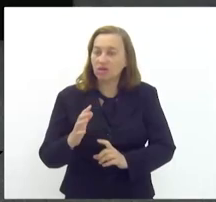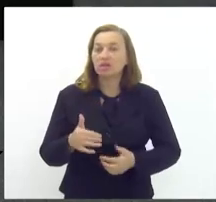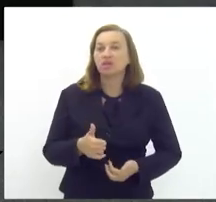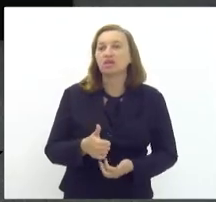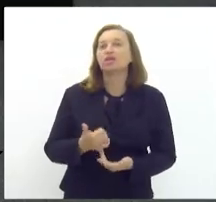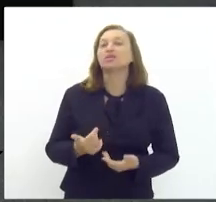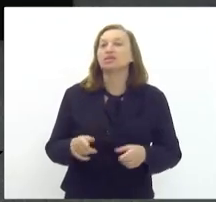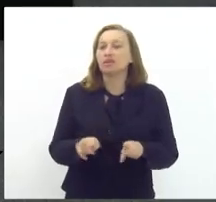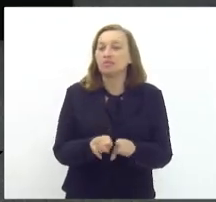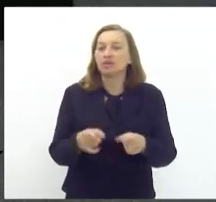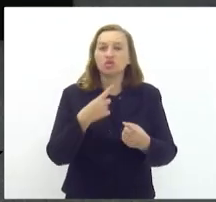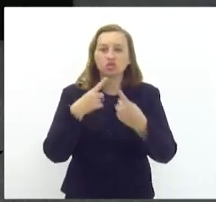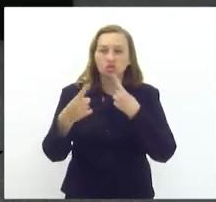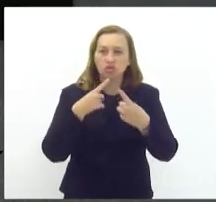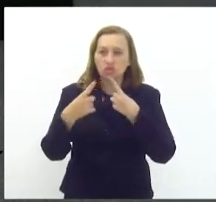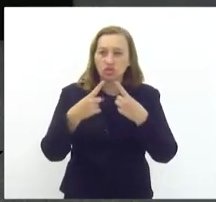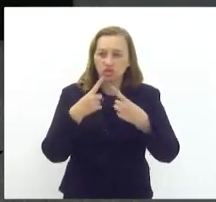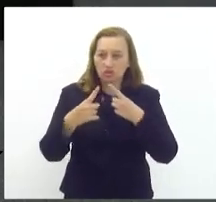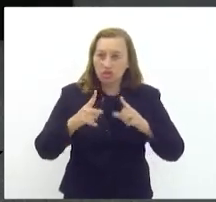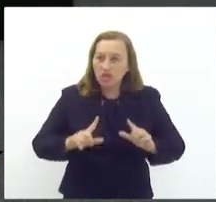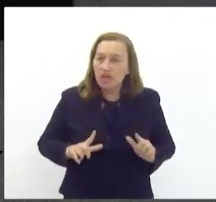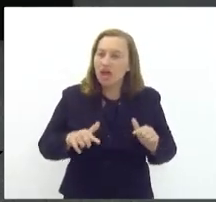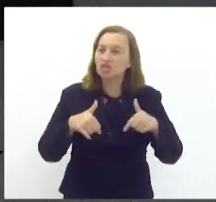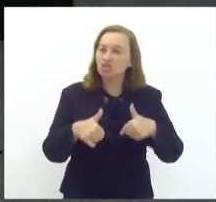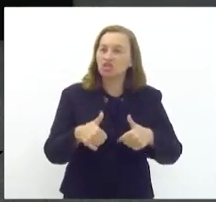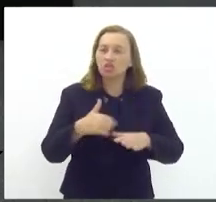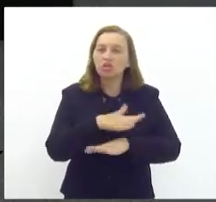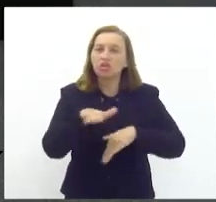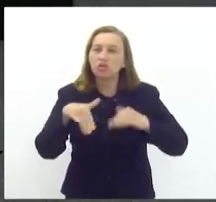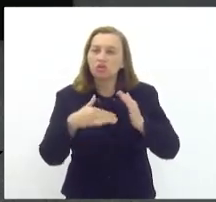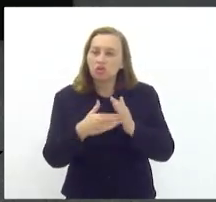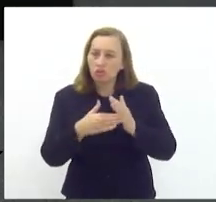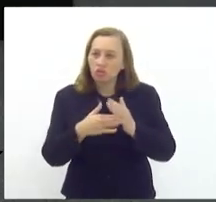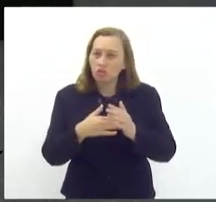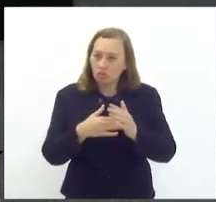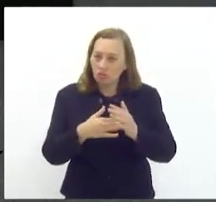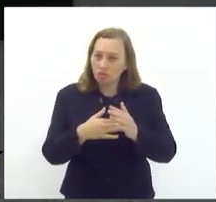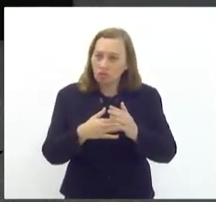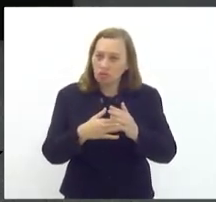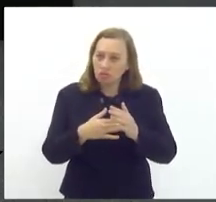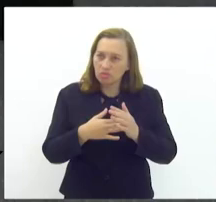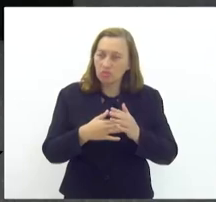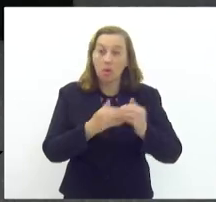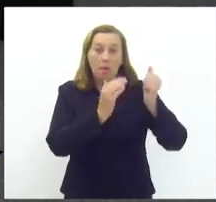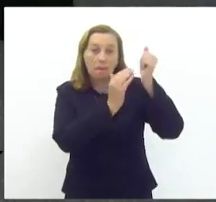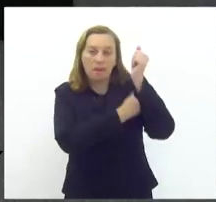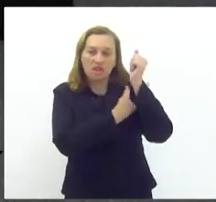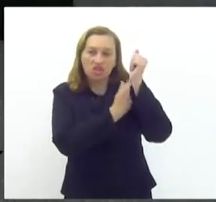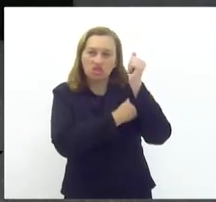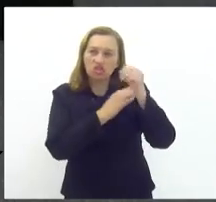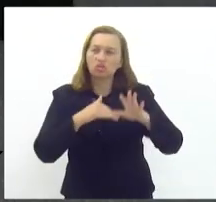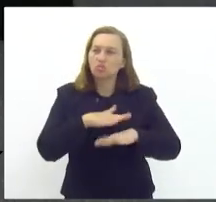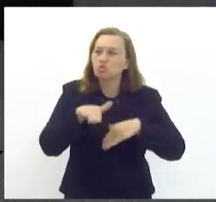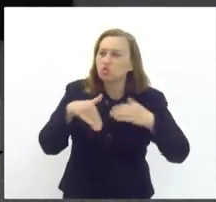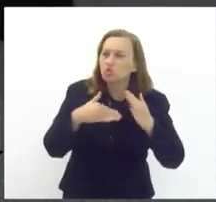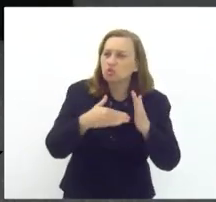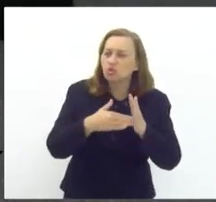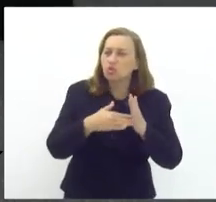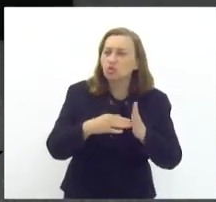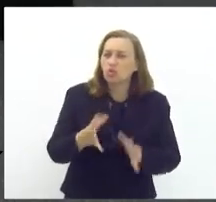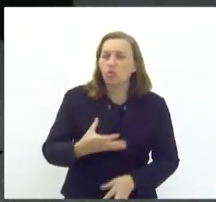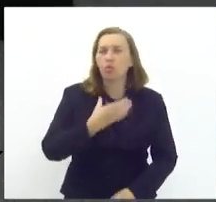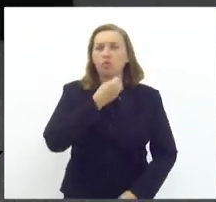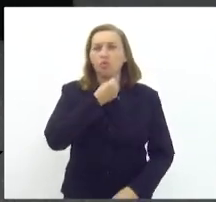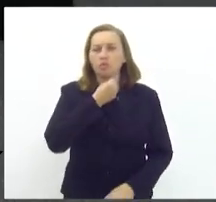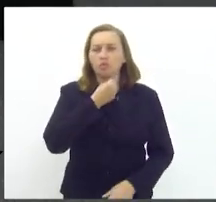debate público tem enfrentado com o altivez todas as formas de misoginia machismo e todas as tentativas de silenciamento